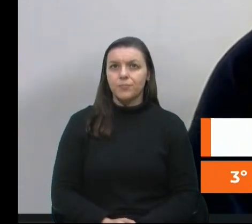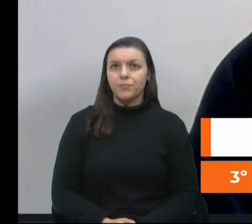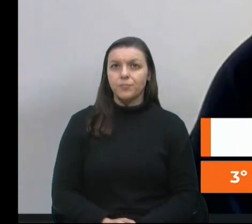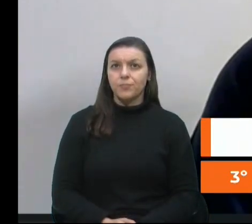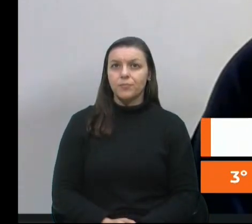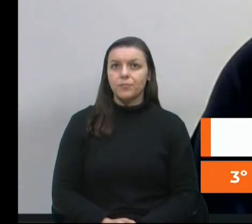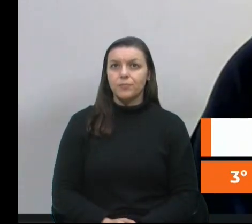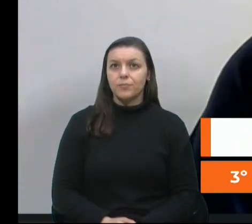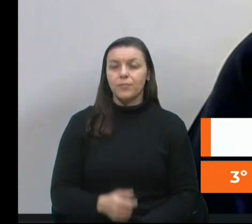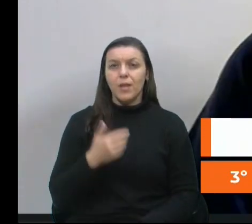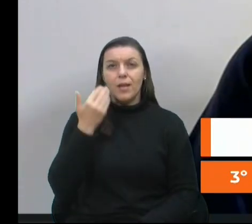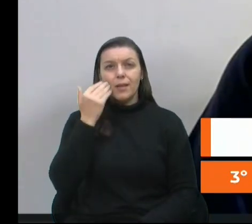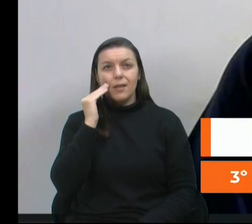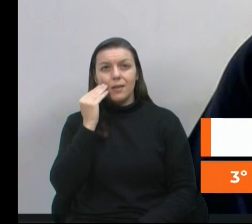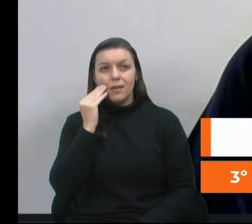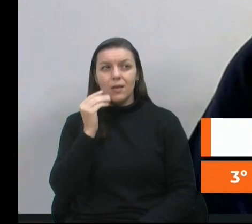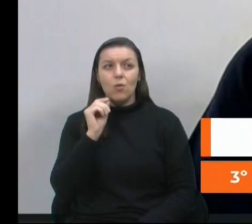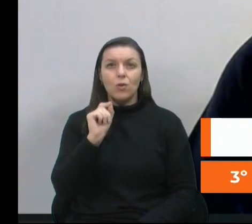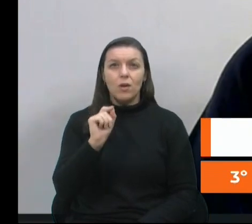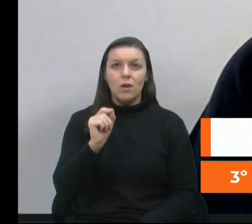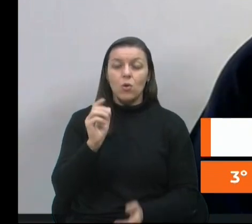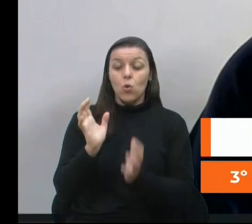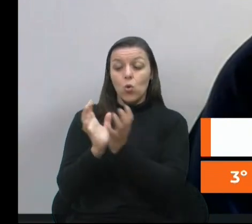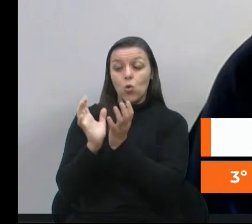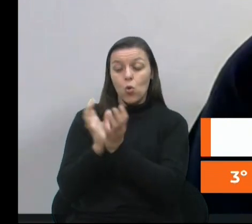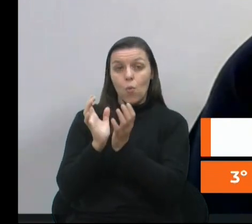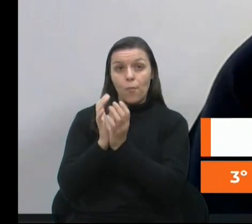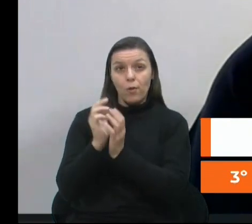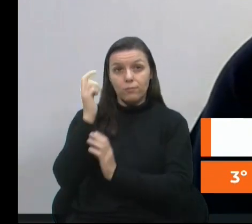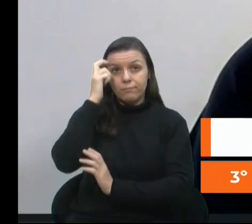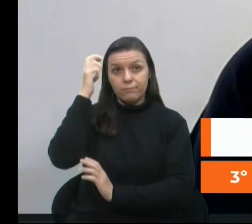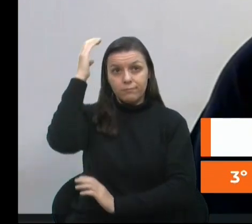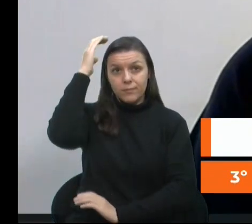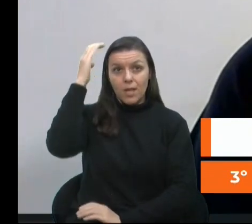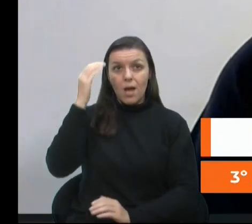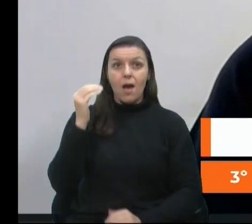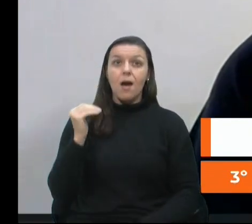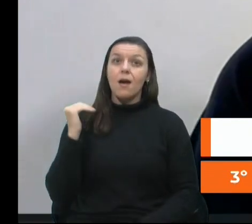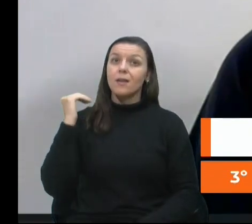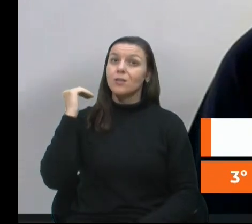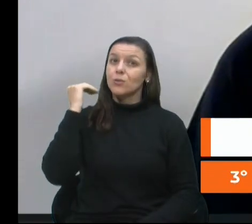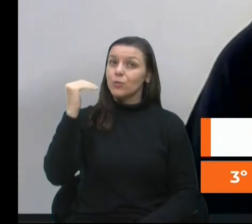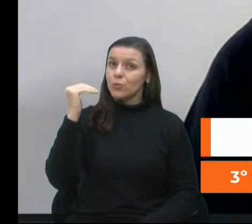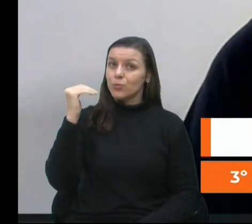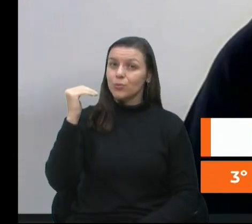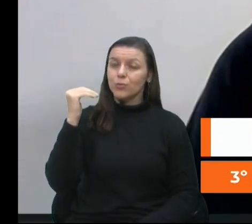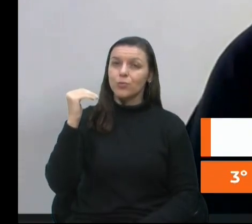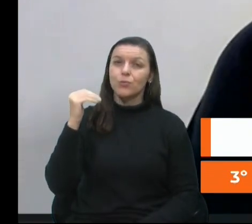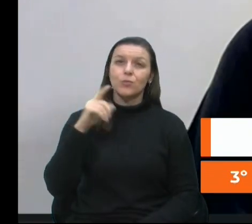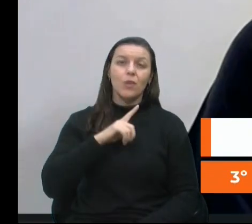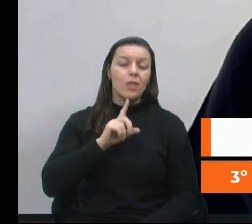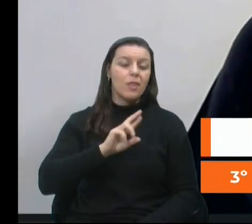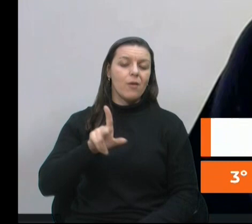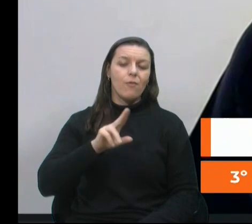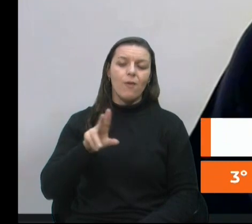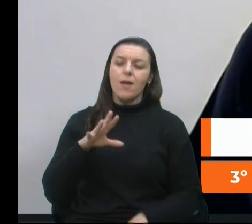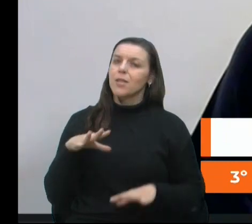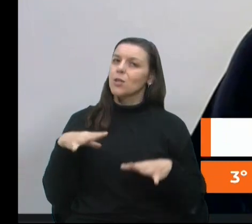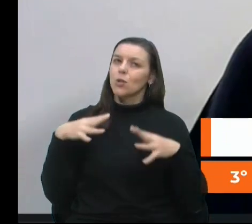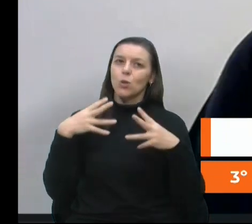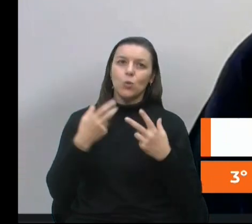que a gente precisa entender que desse grupo de superdotados adultos não foram todos os que